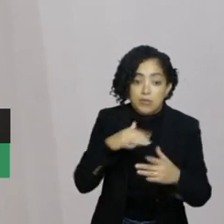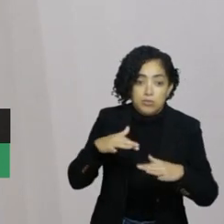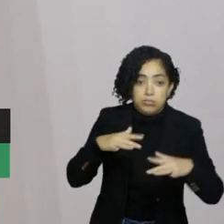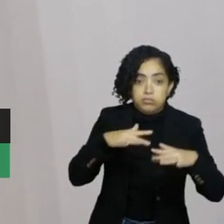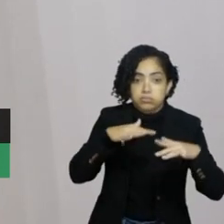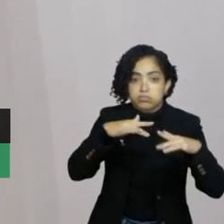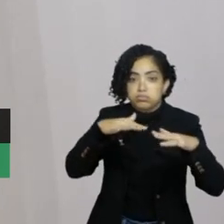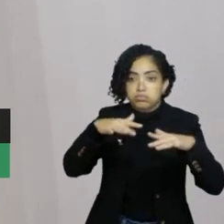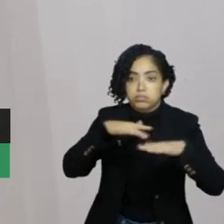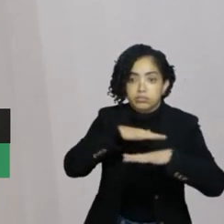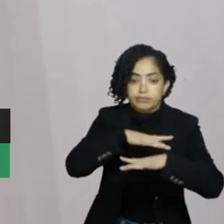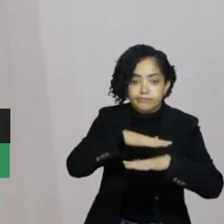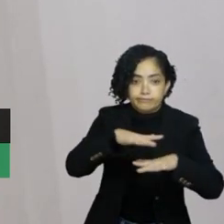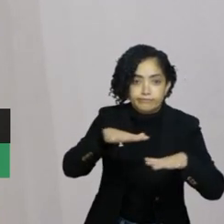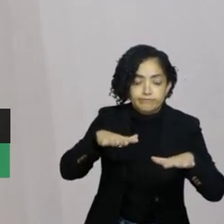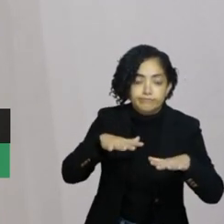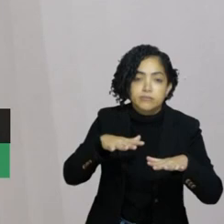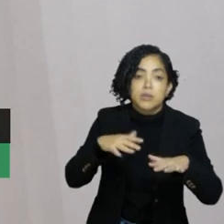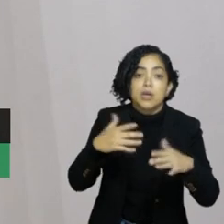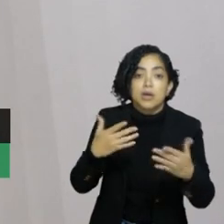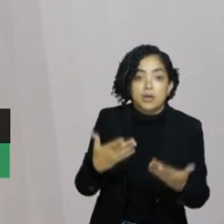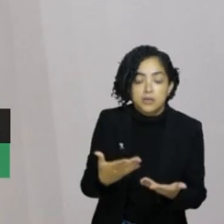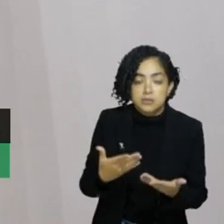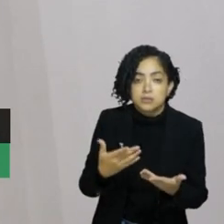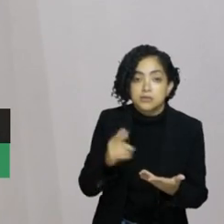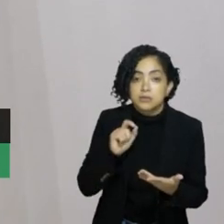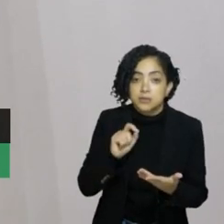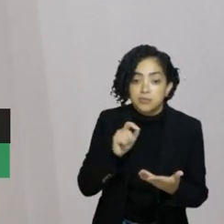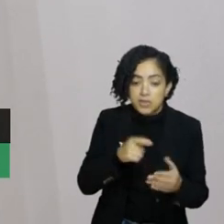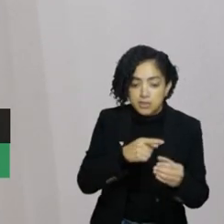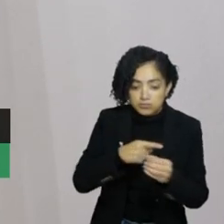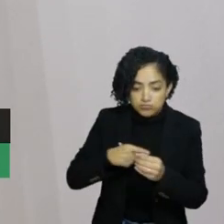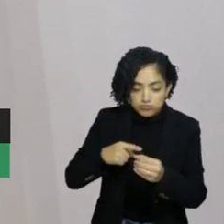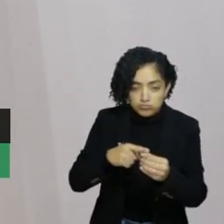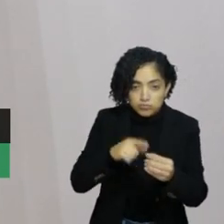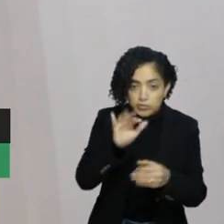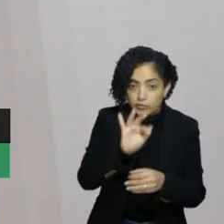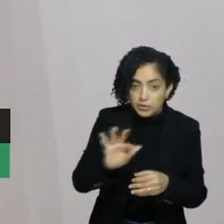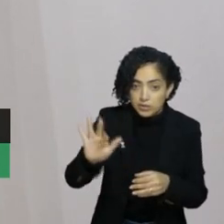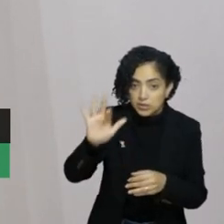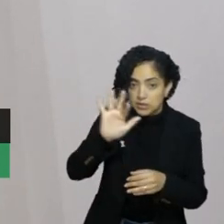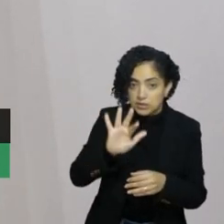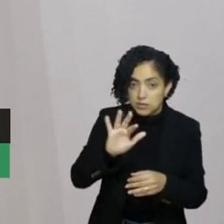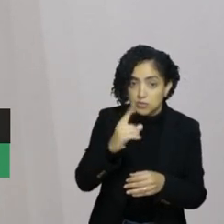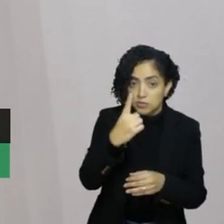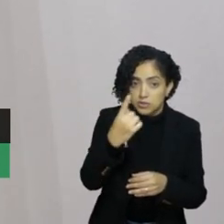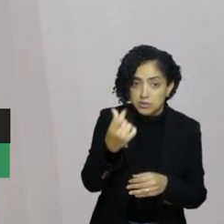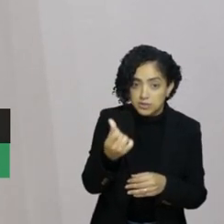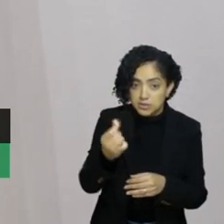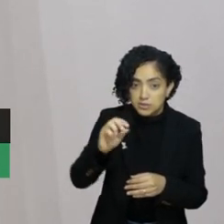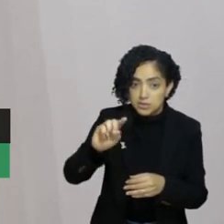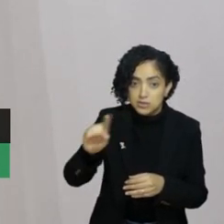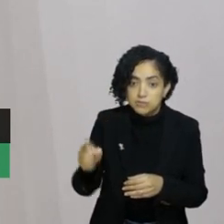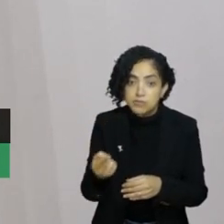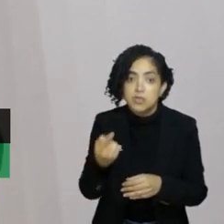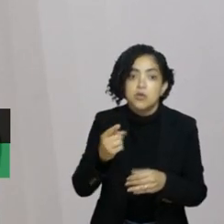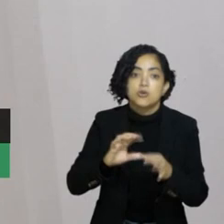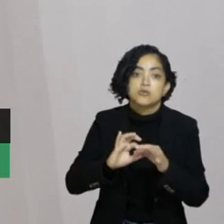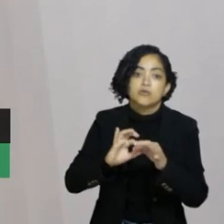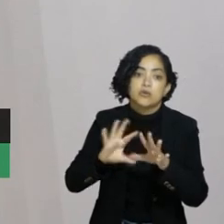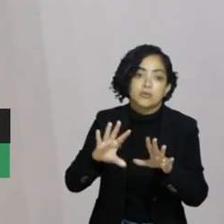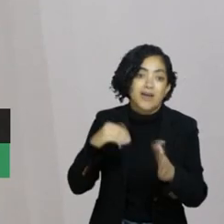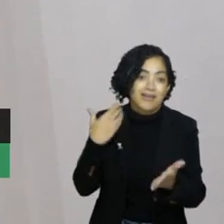águas. Segundo a Confederação Nacional dos Municípios, apenas R$16 milhões foram liberados até